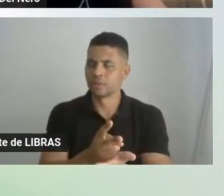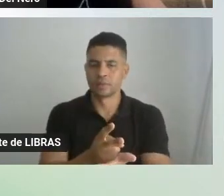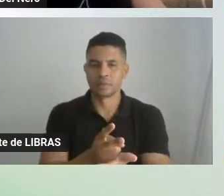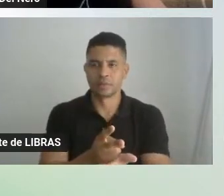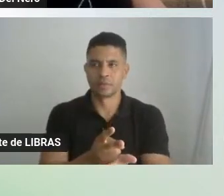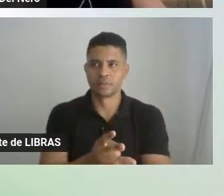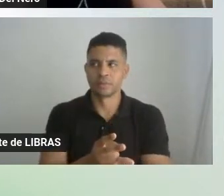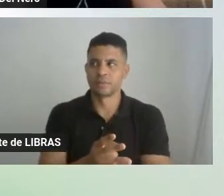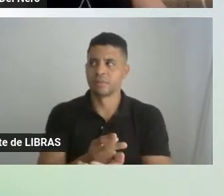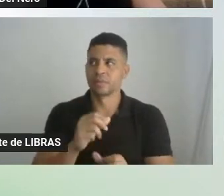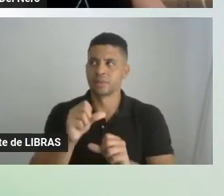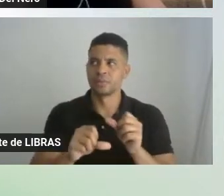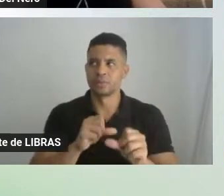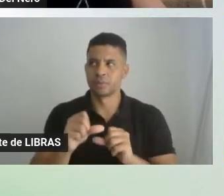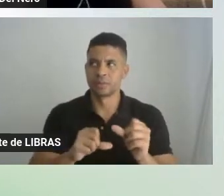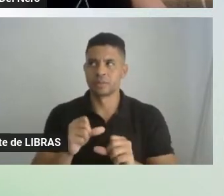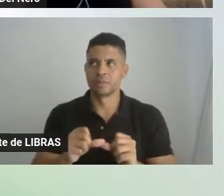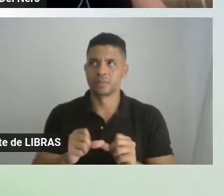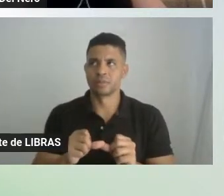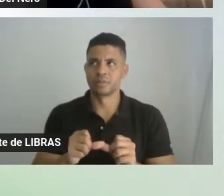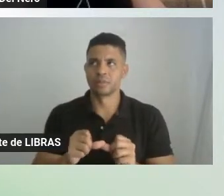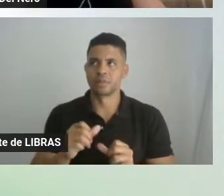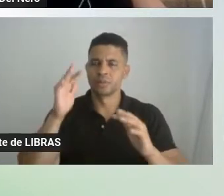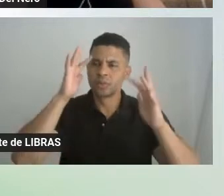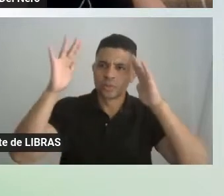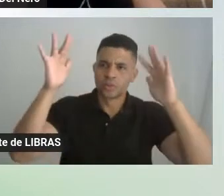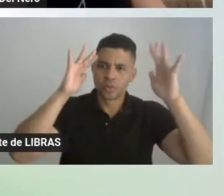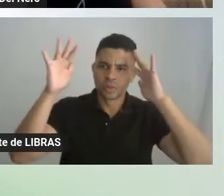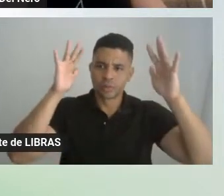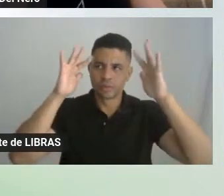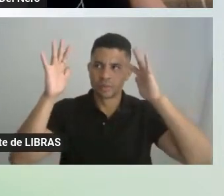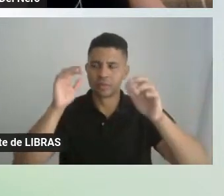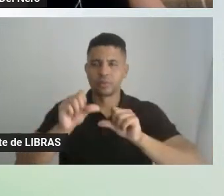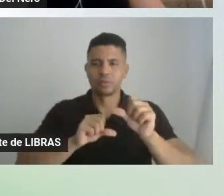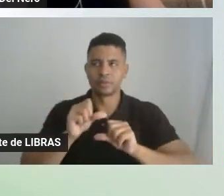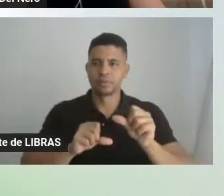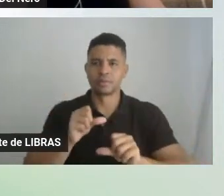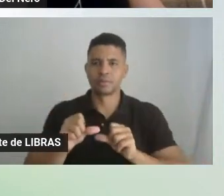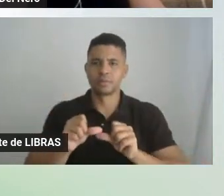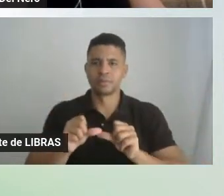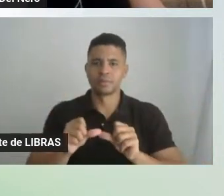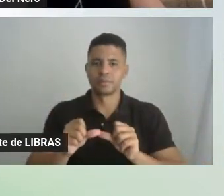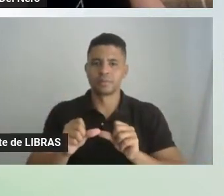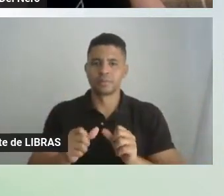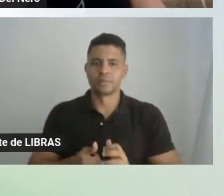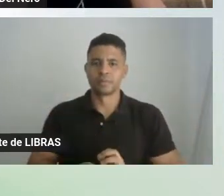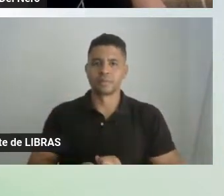migram deste sonho, mudam o sonho ou esse desejo para carreiras que,